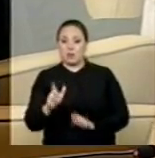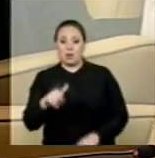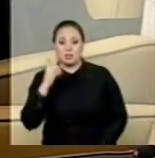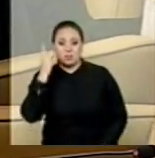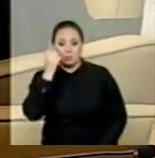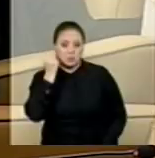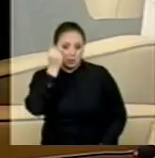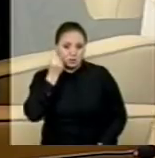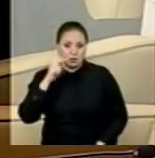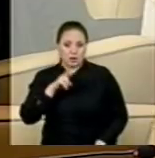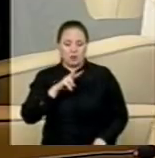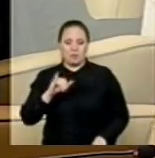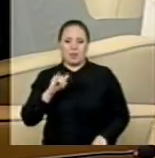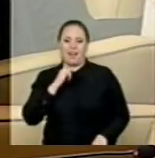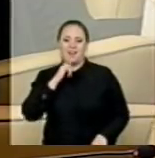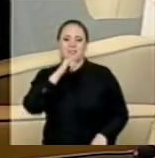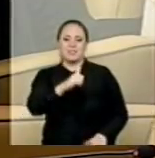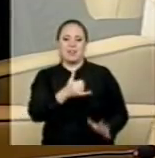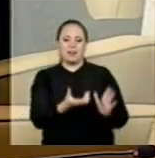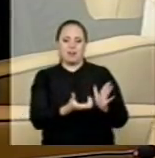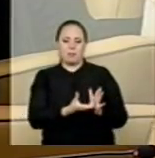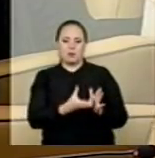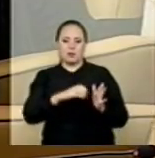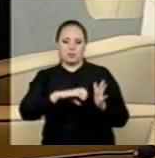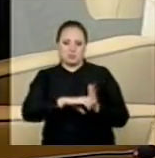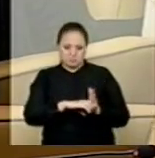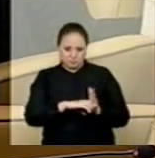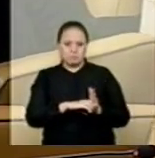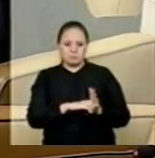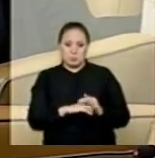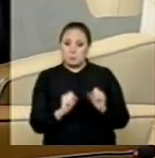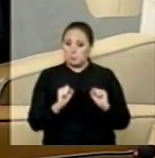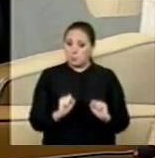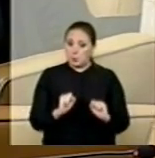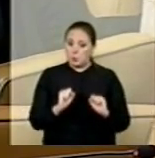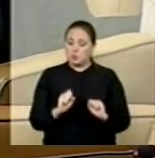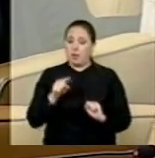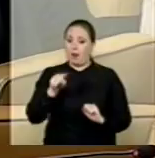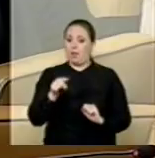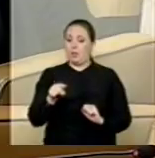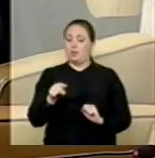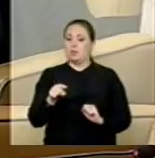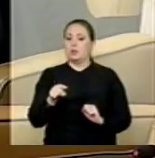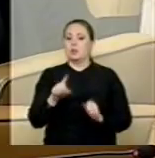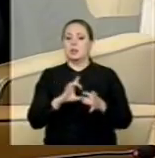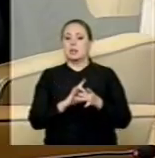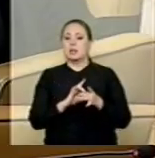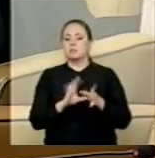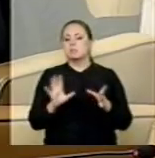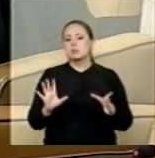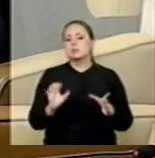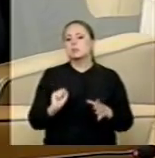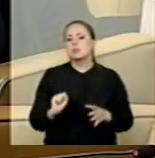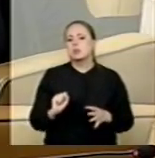dada ciência à casa, aqui integrado o parlamentar, podendo os pares deliberarem